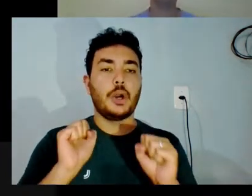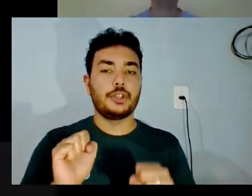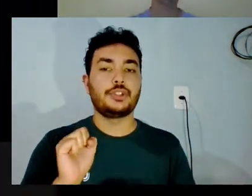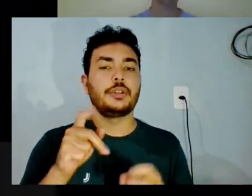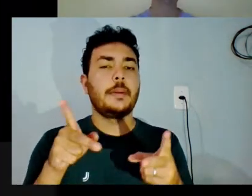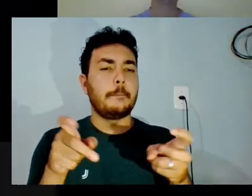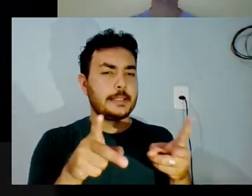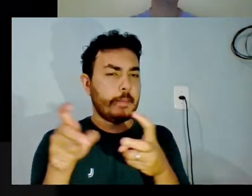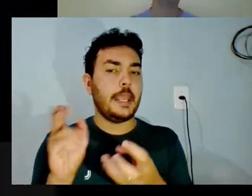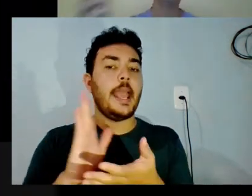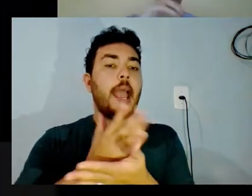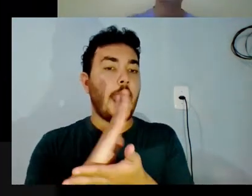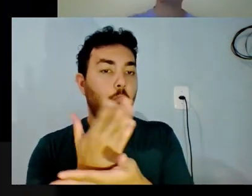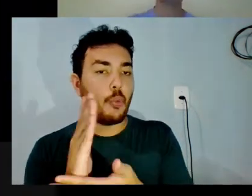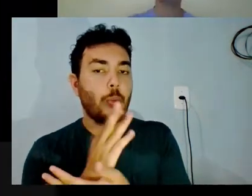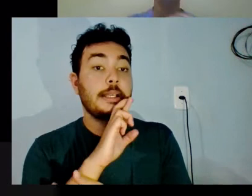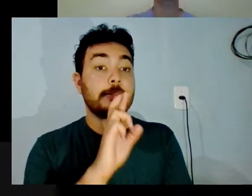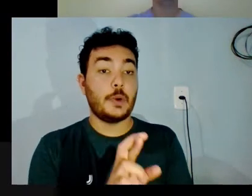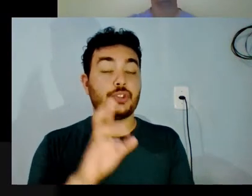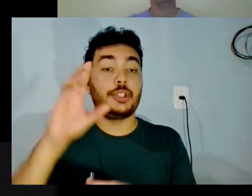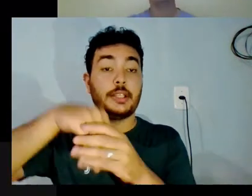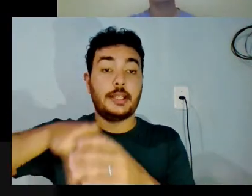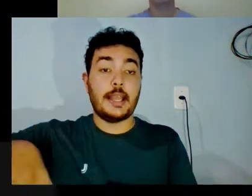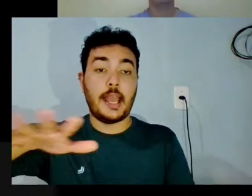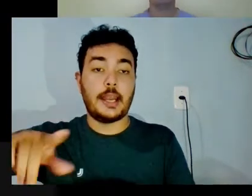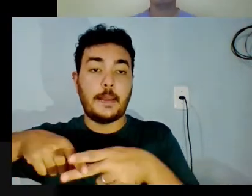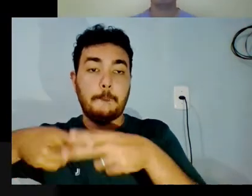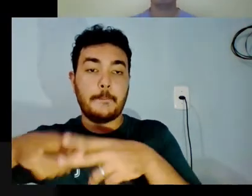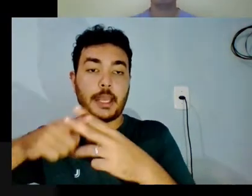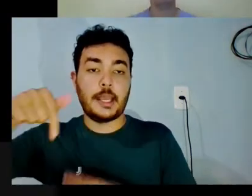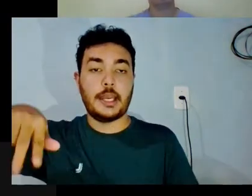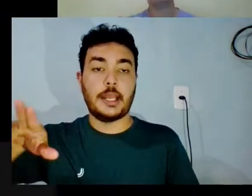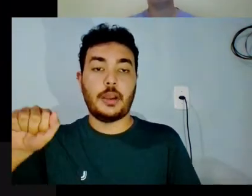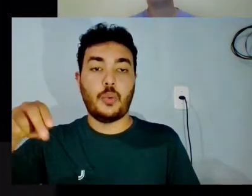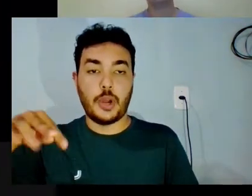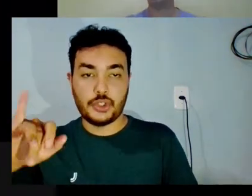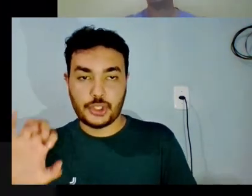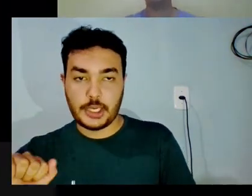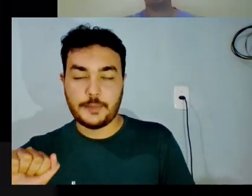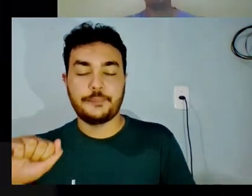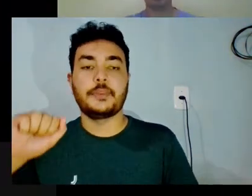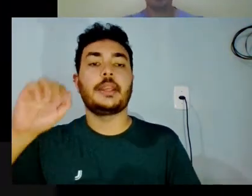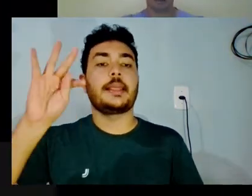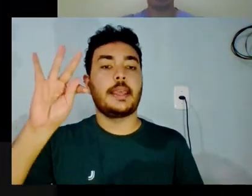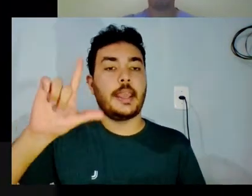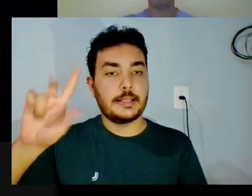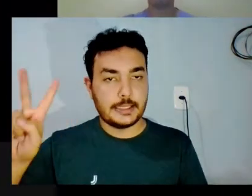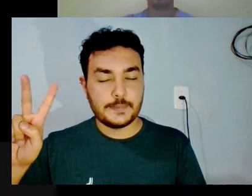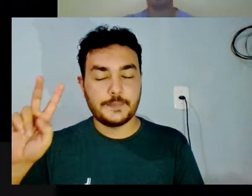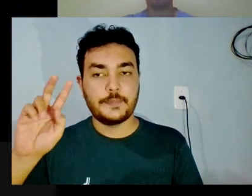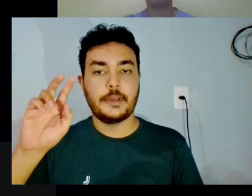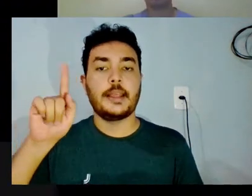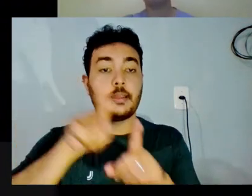considerar e tirar algumas conclusões da mecânica quântica, né, na teoria da ligação de valência, para explicar a formação de uma ligação química através